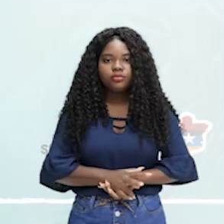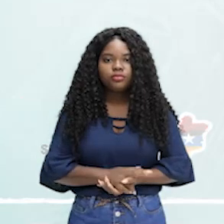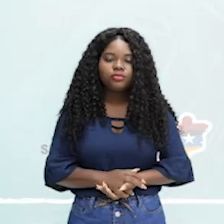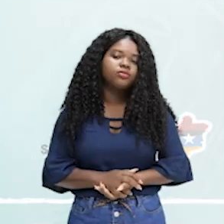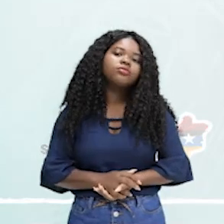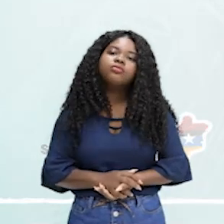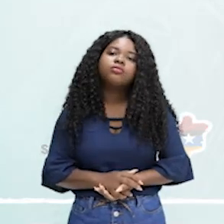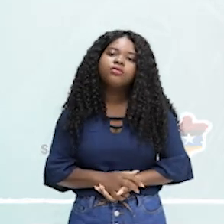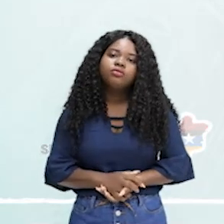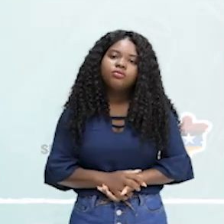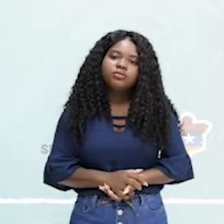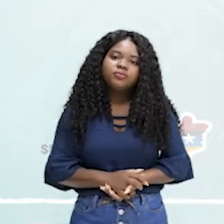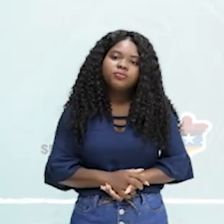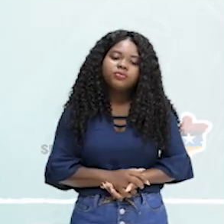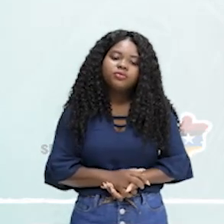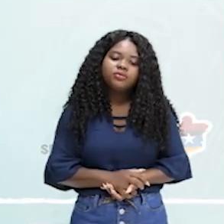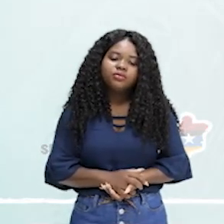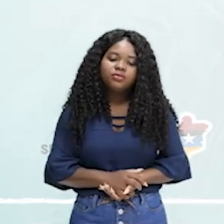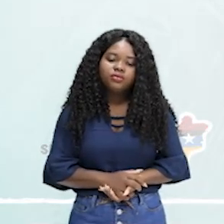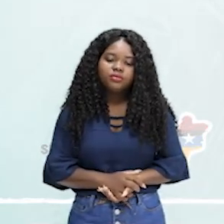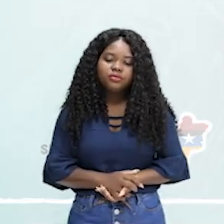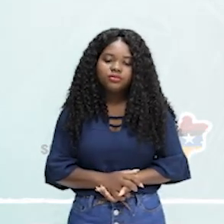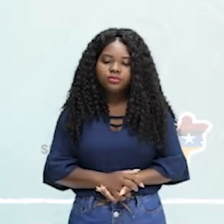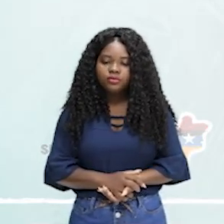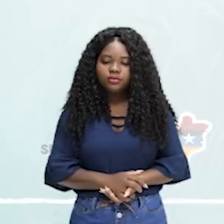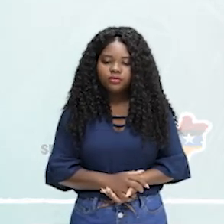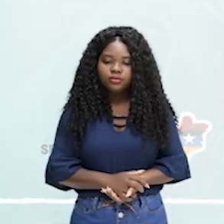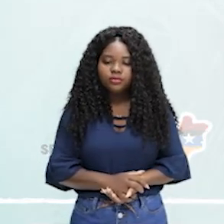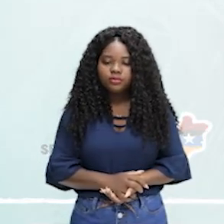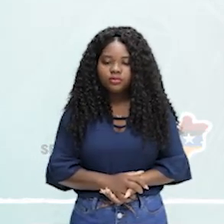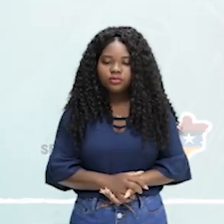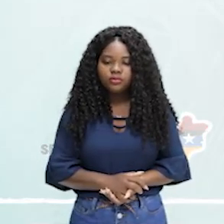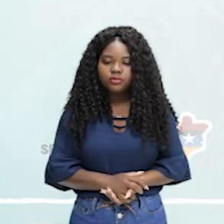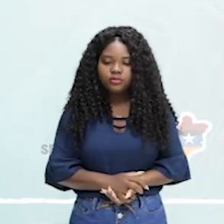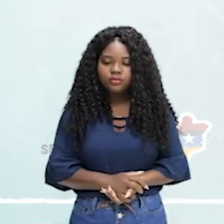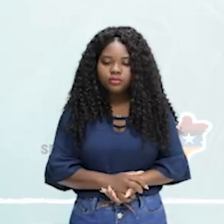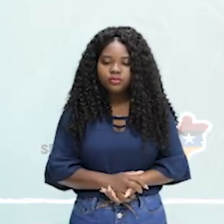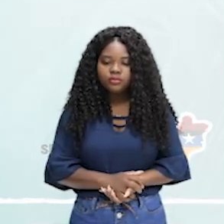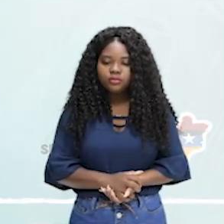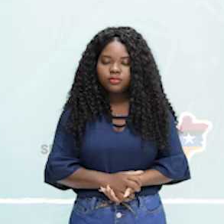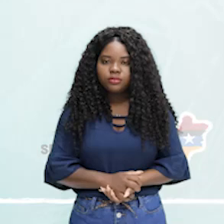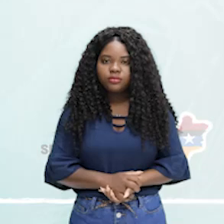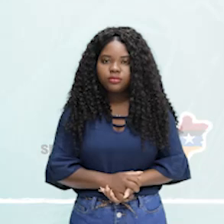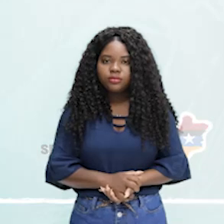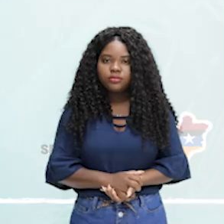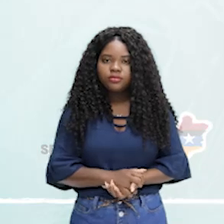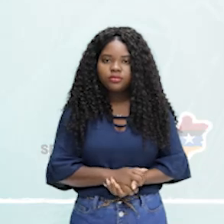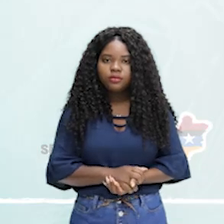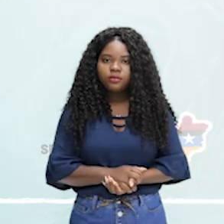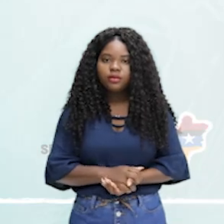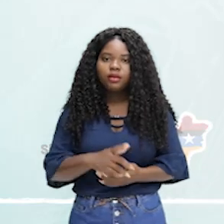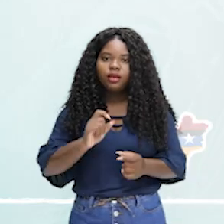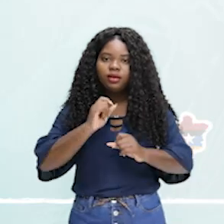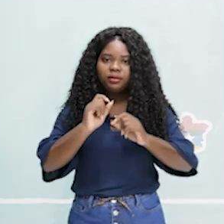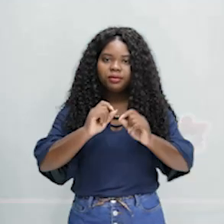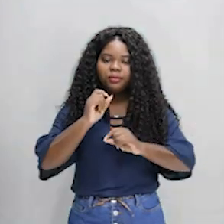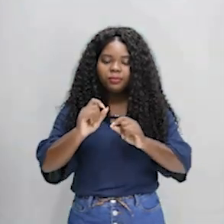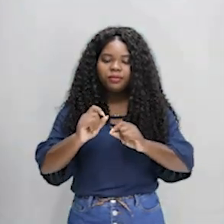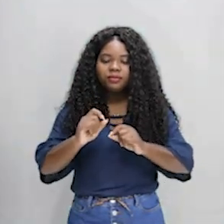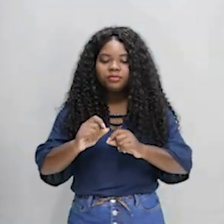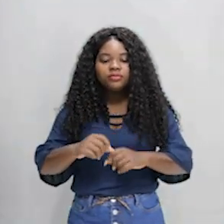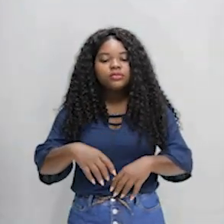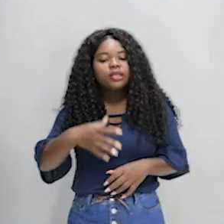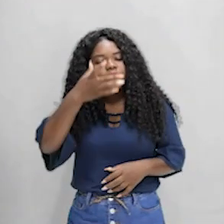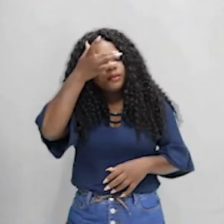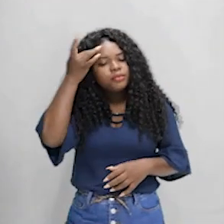esportista. Geralmente é no final da temporada, entre uma temporada esportiva e outra. Então existe aqui, o atleta